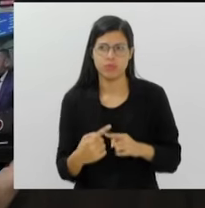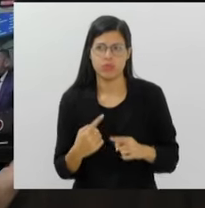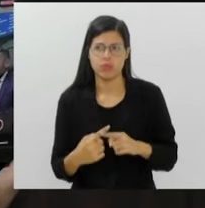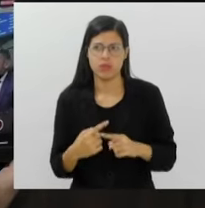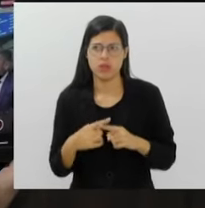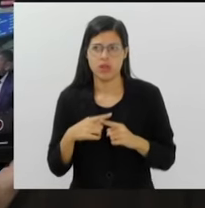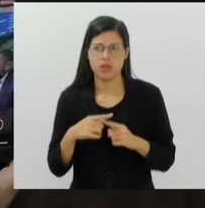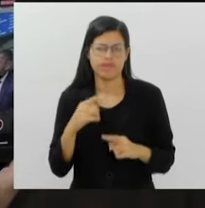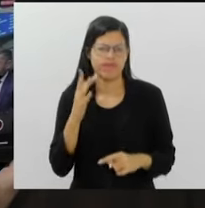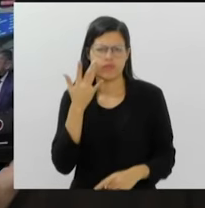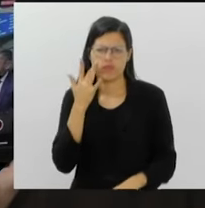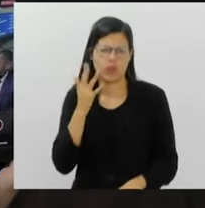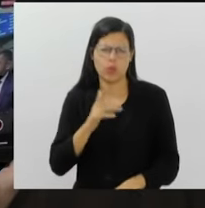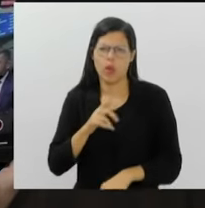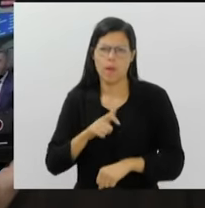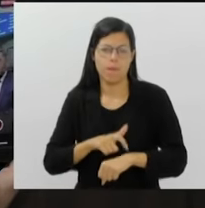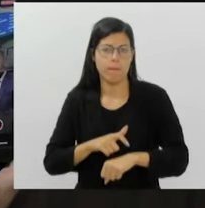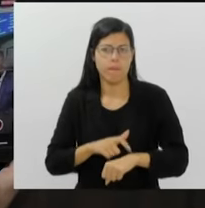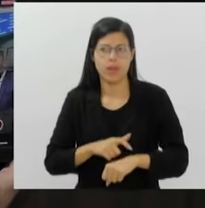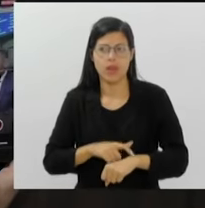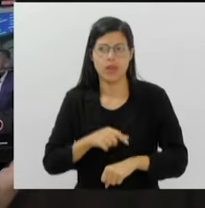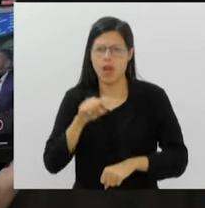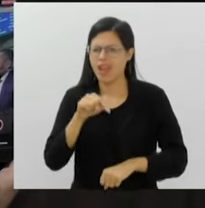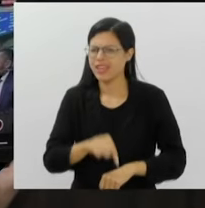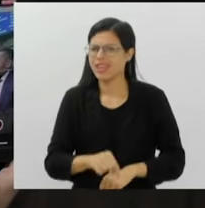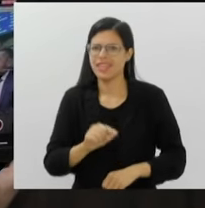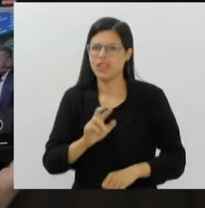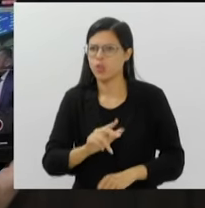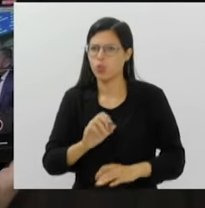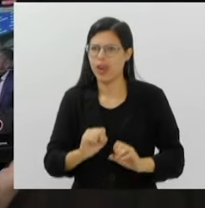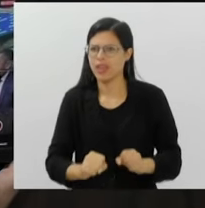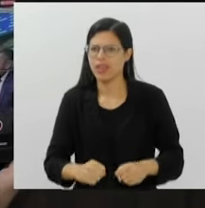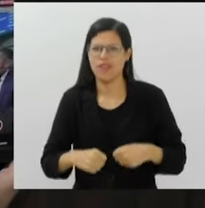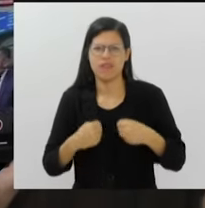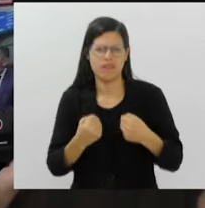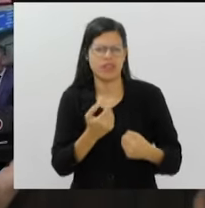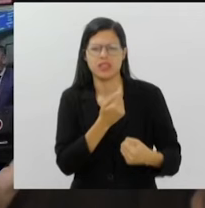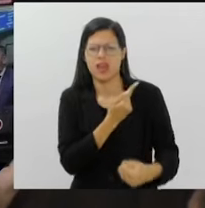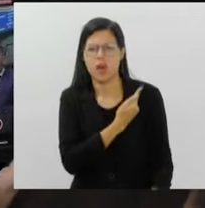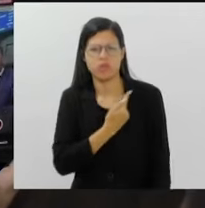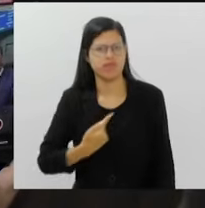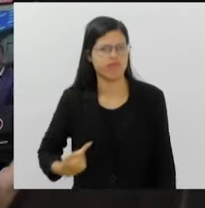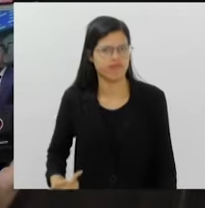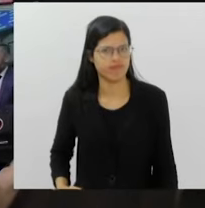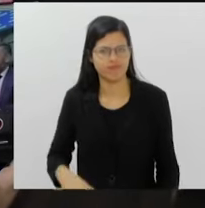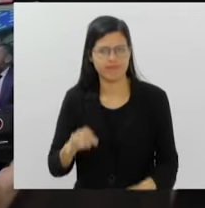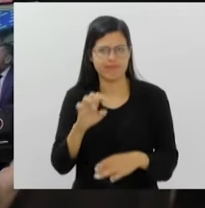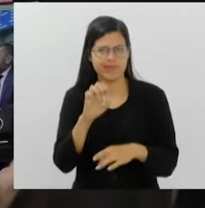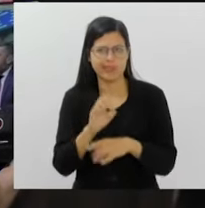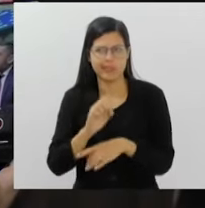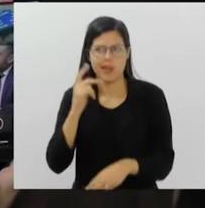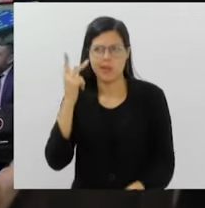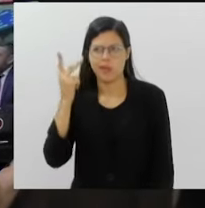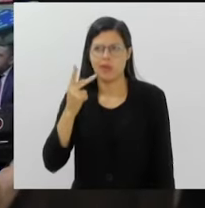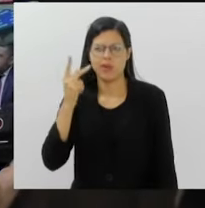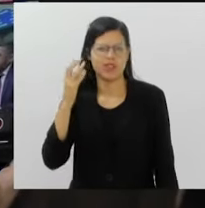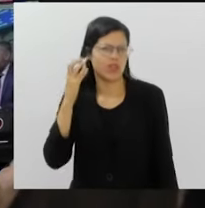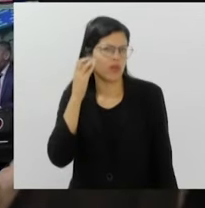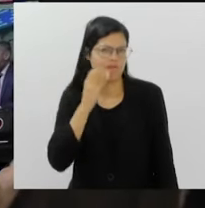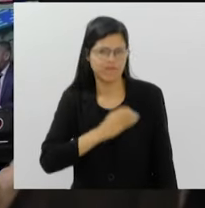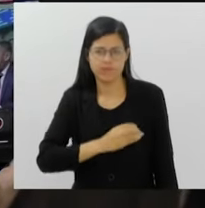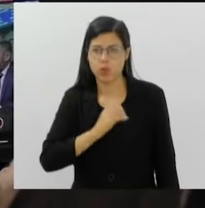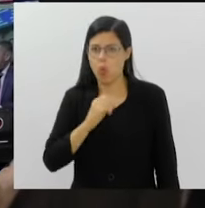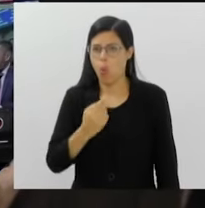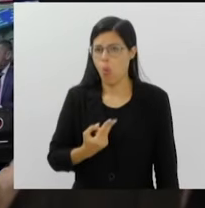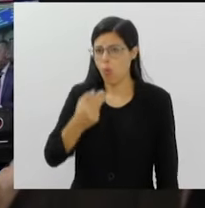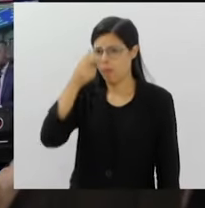que não é hora, e de verdade, aqui não é defesa a governo de Estado, a parlamento, a Cláudio Castro ou o prefeito